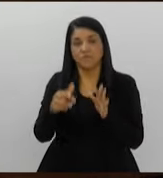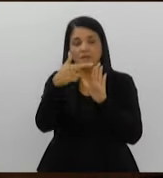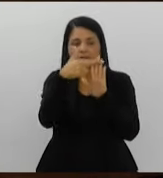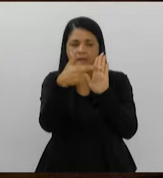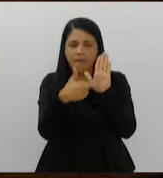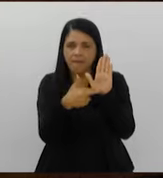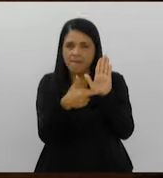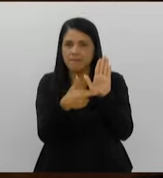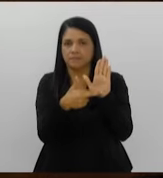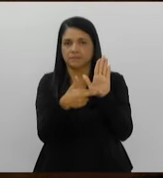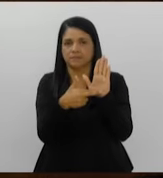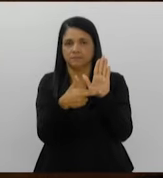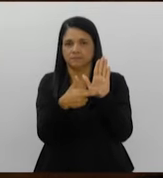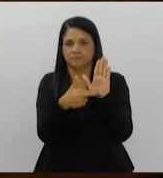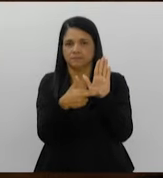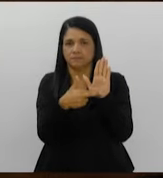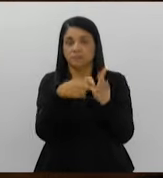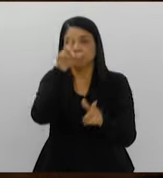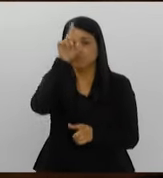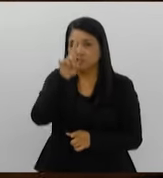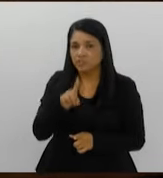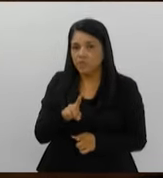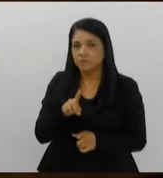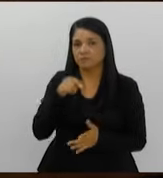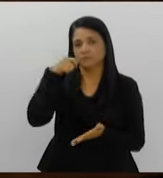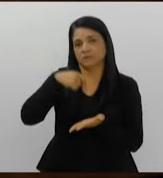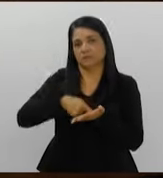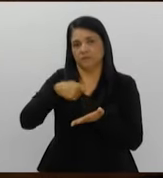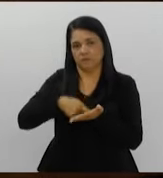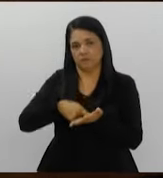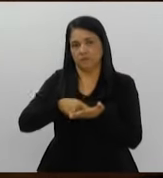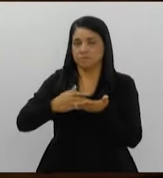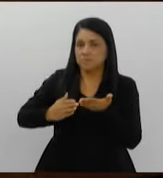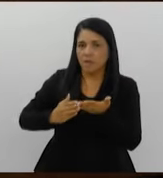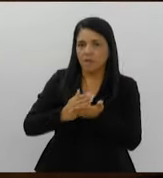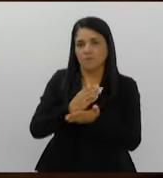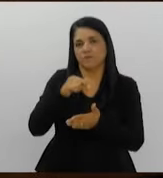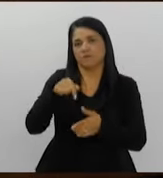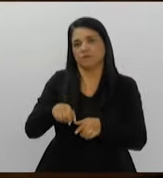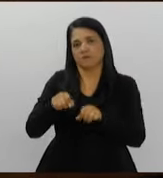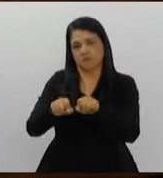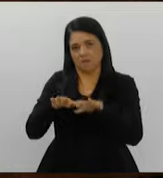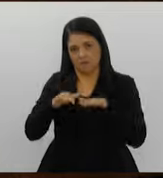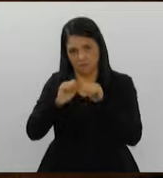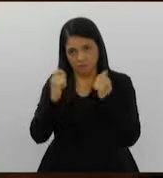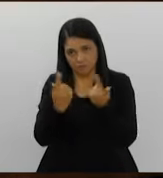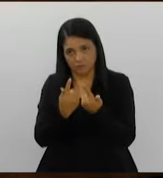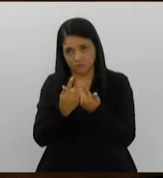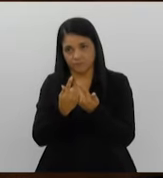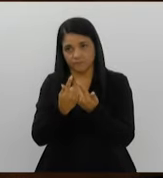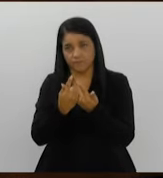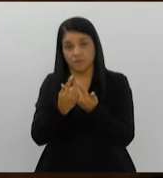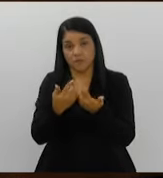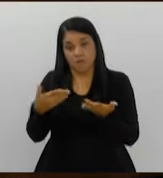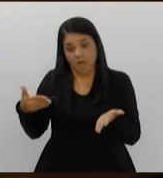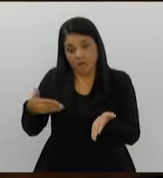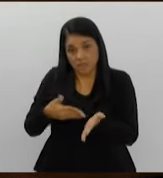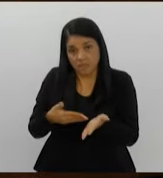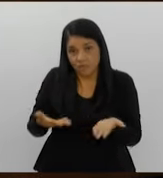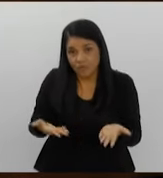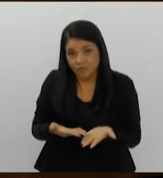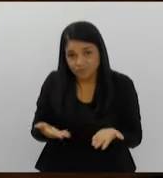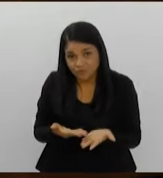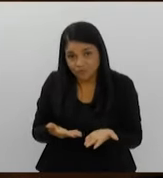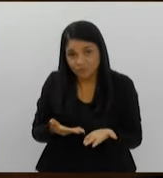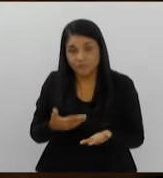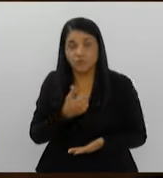regras, criando direitos e deveres, que foi aprovado por esse parlamento e até hoje,